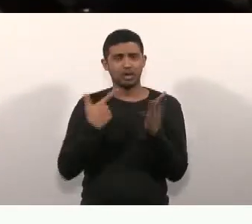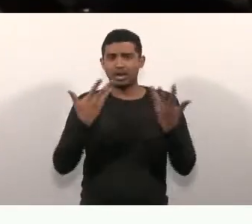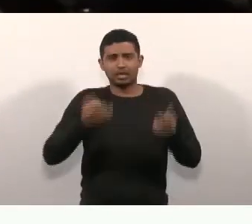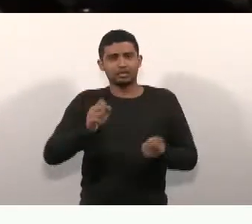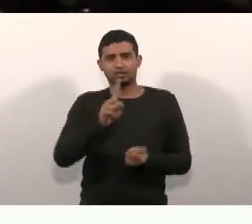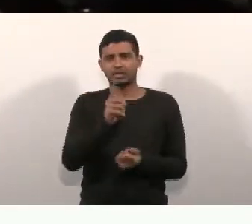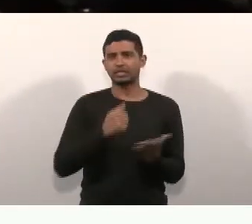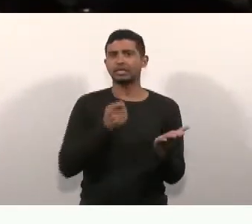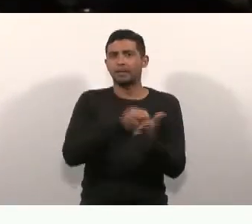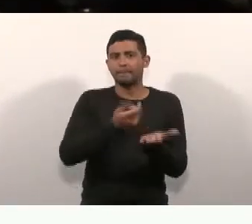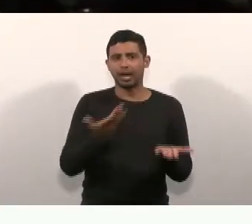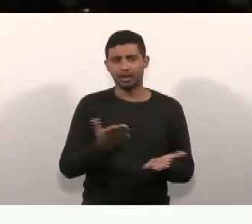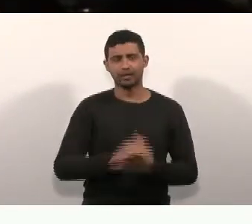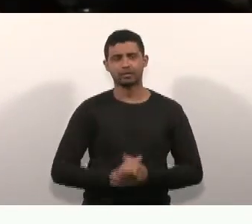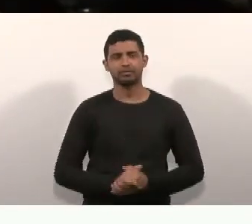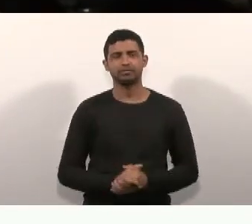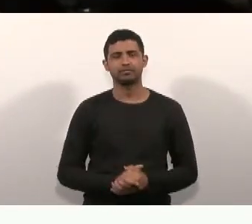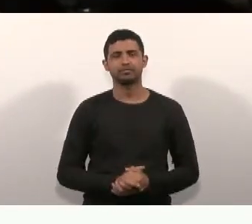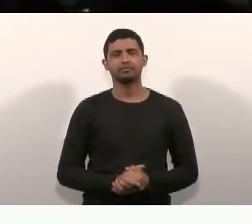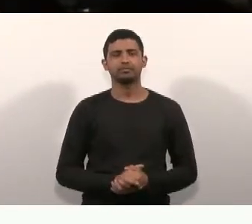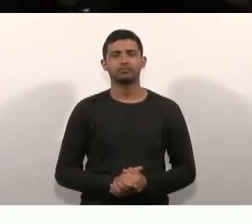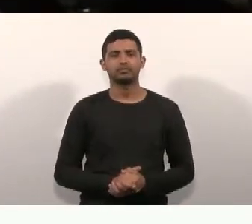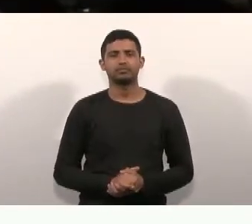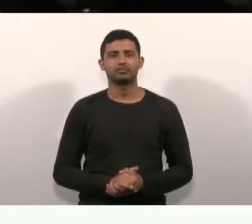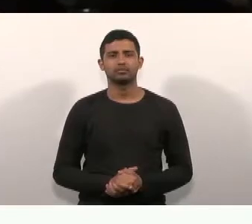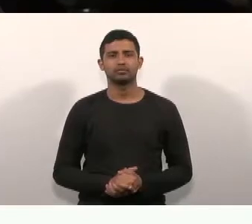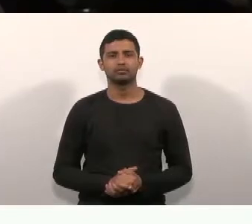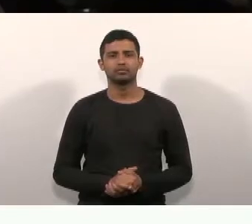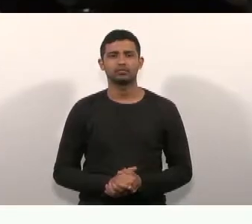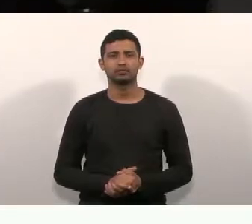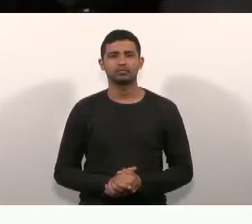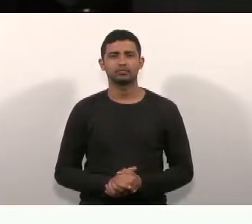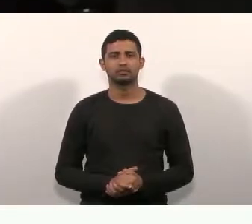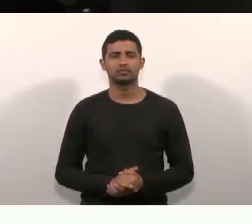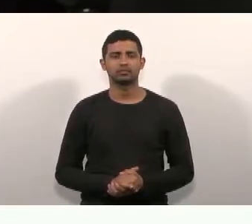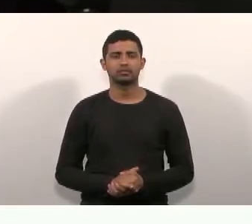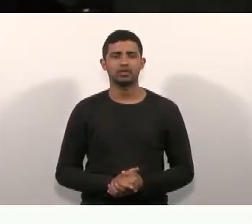matéria estabelecida no projeto.